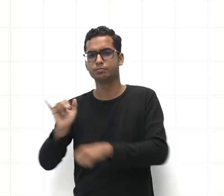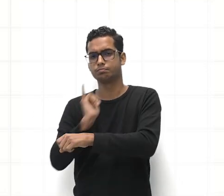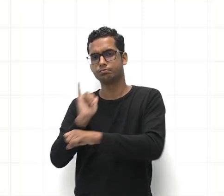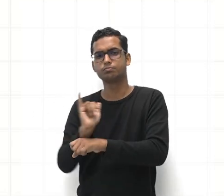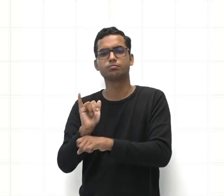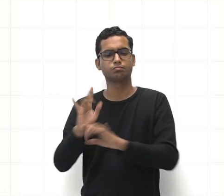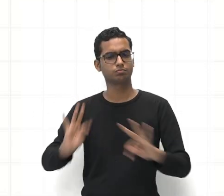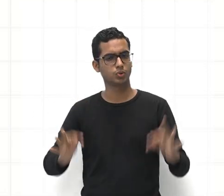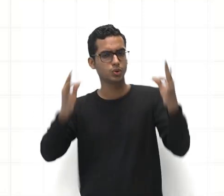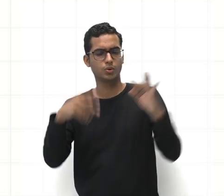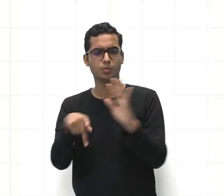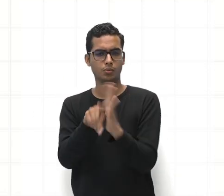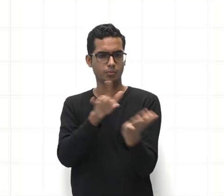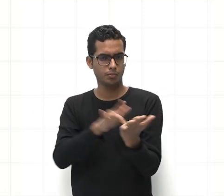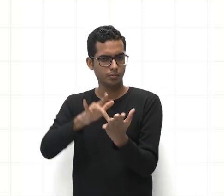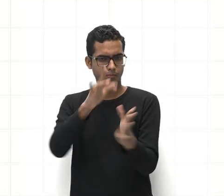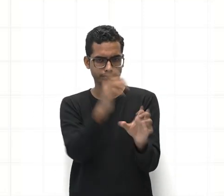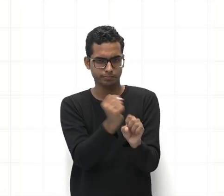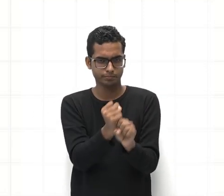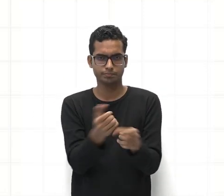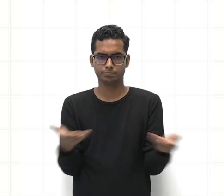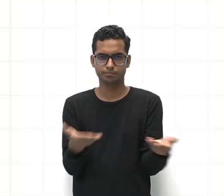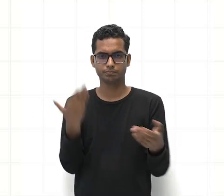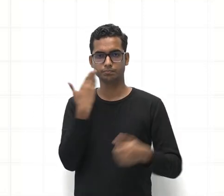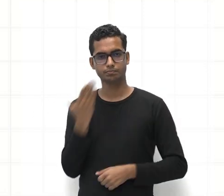tecnológica, no caso aqui a calculadora. Então, me acompanhem só.